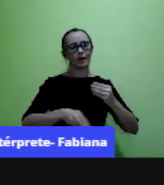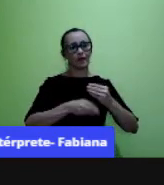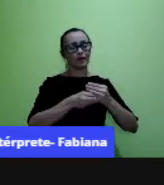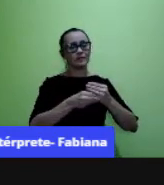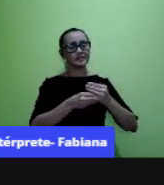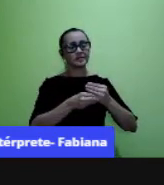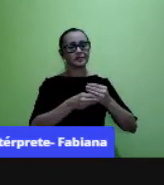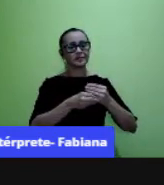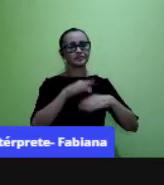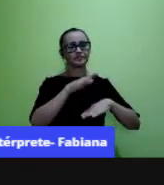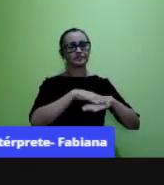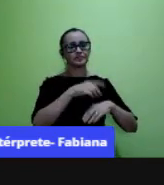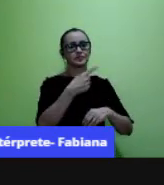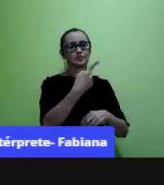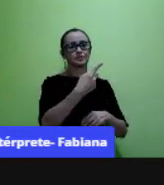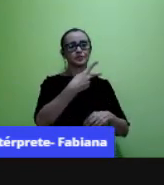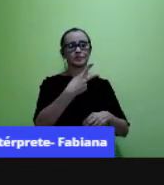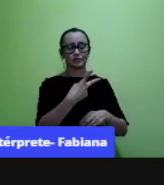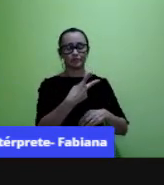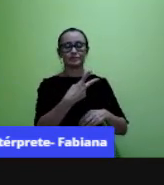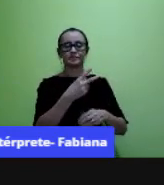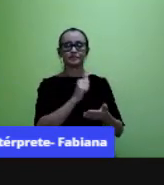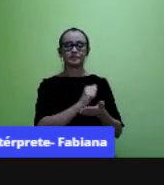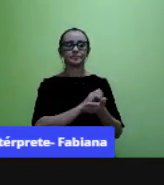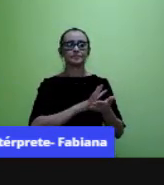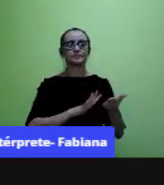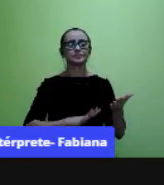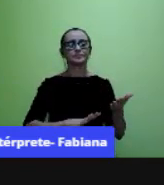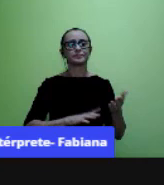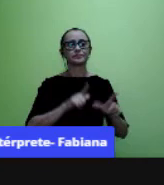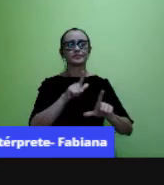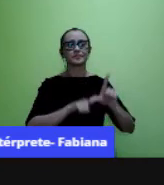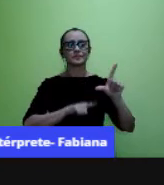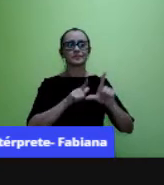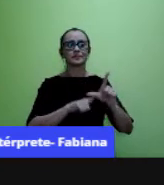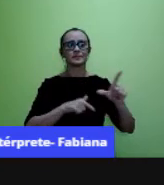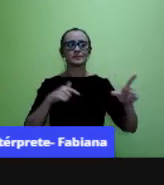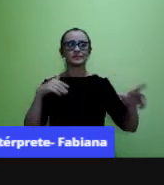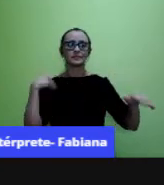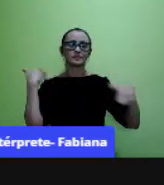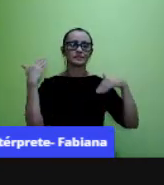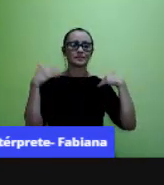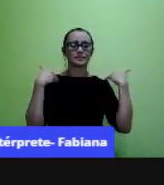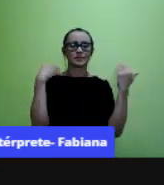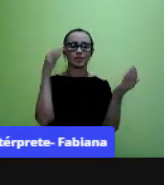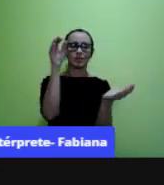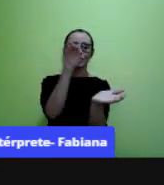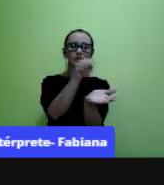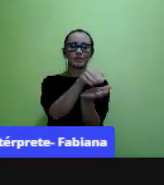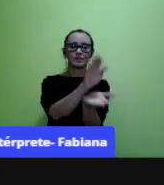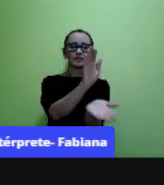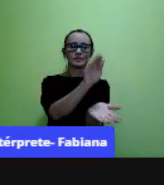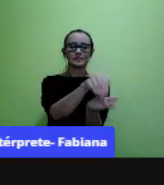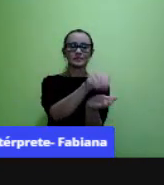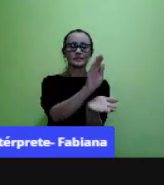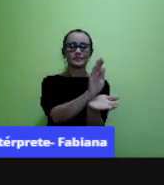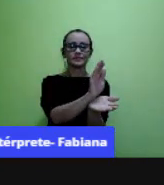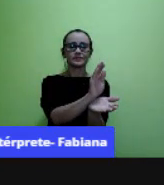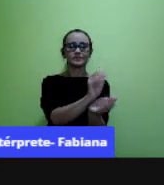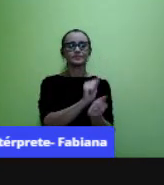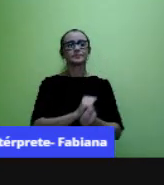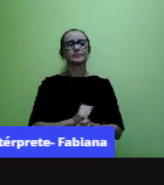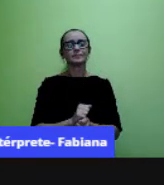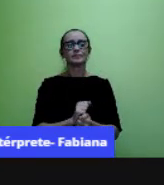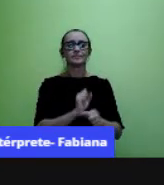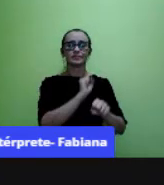duas atividades, eu trouxe a letra do passeio do jacaré, porque também trabalha a questão do deslocamento, parar,